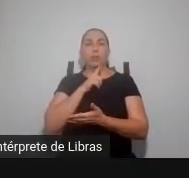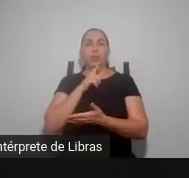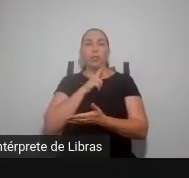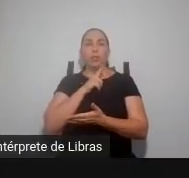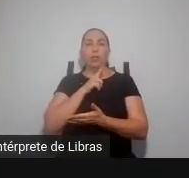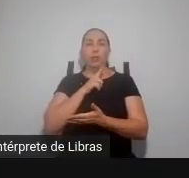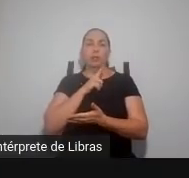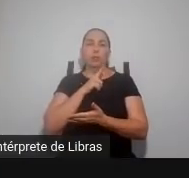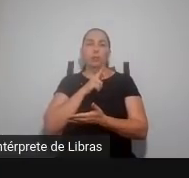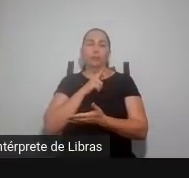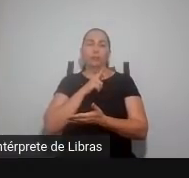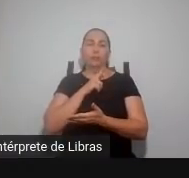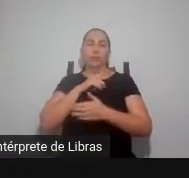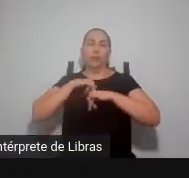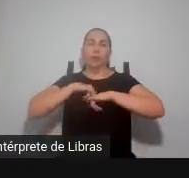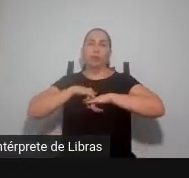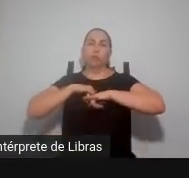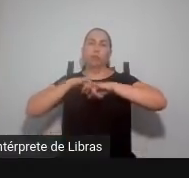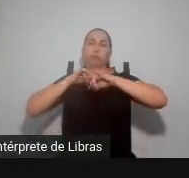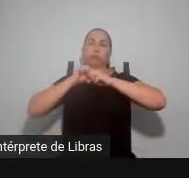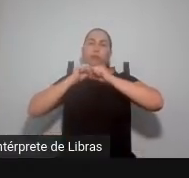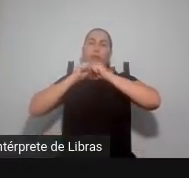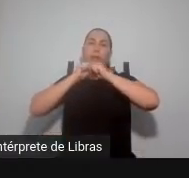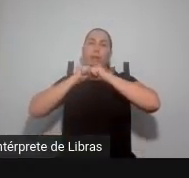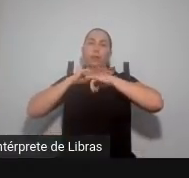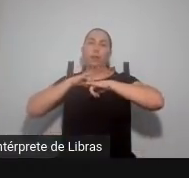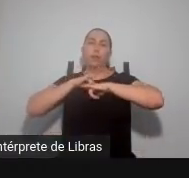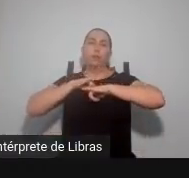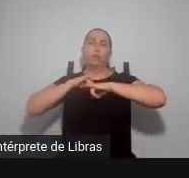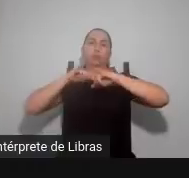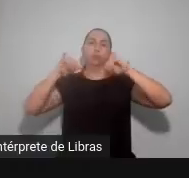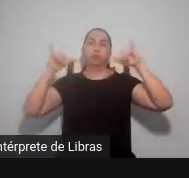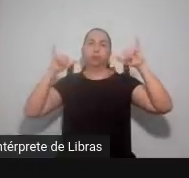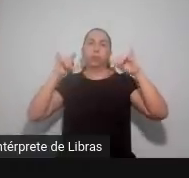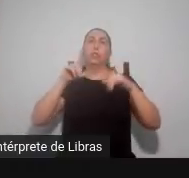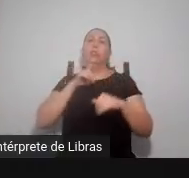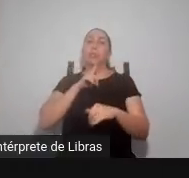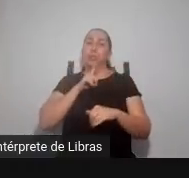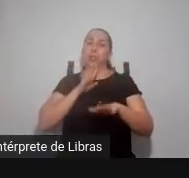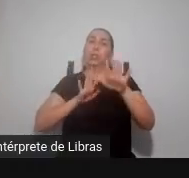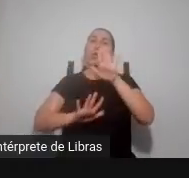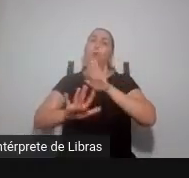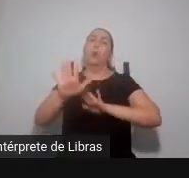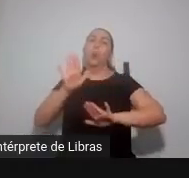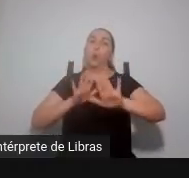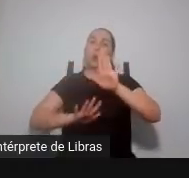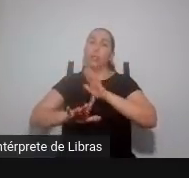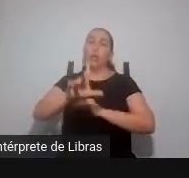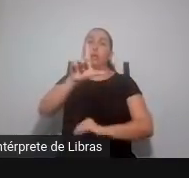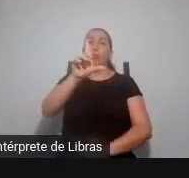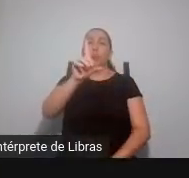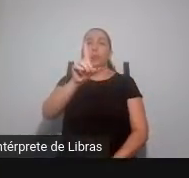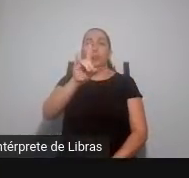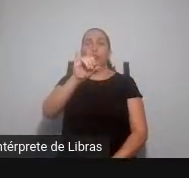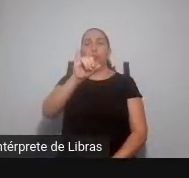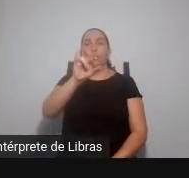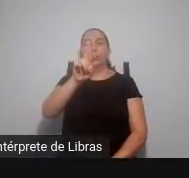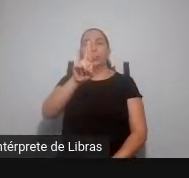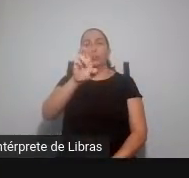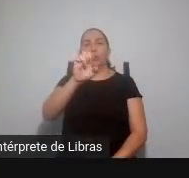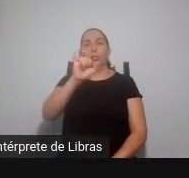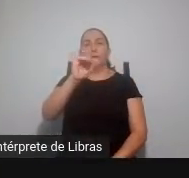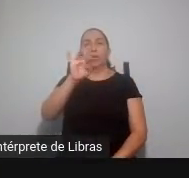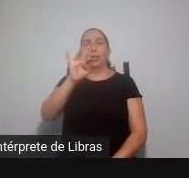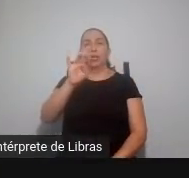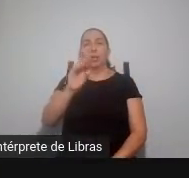não sei bem, não é bem esse o tema, mas assim, a gente ter cuidado de fato para utilizar os livros que a gente pode, né,